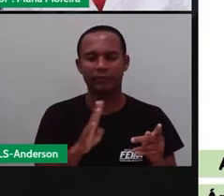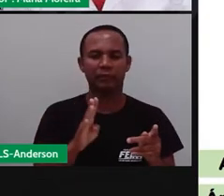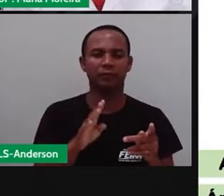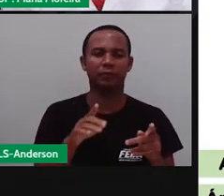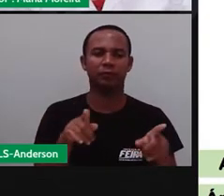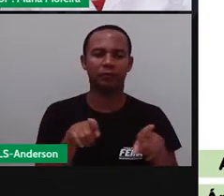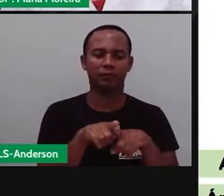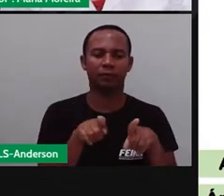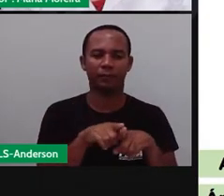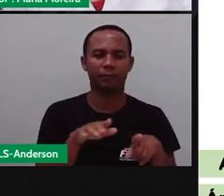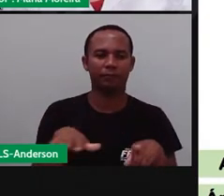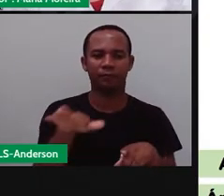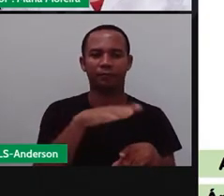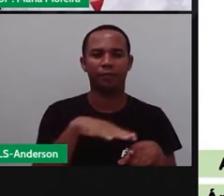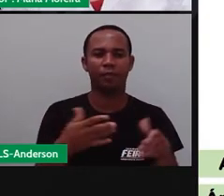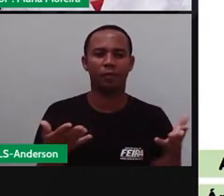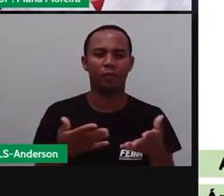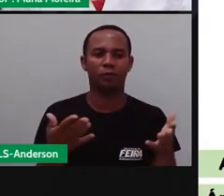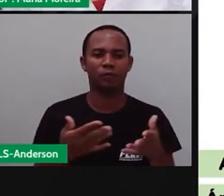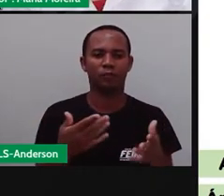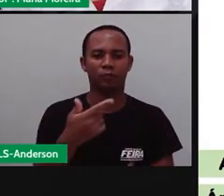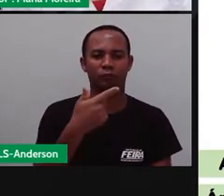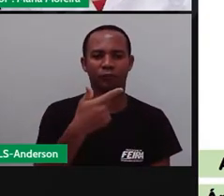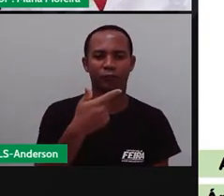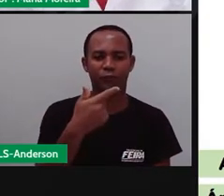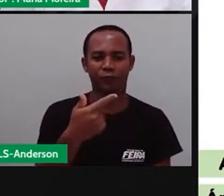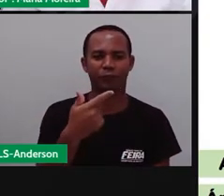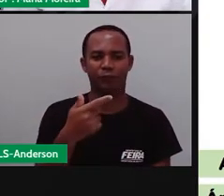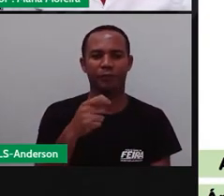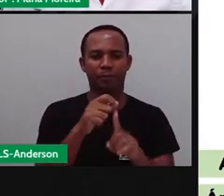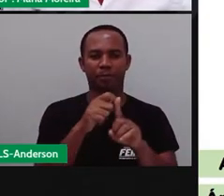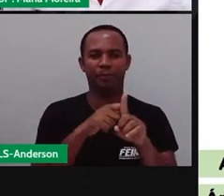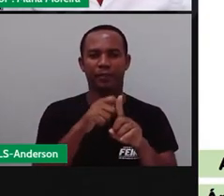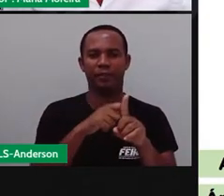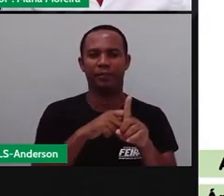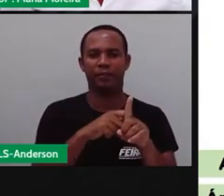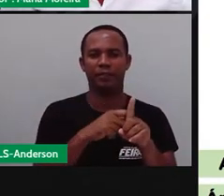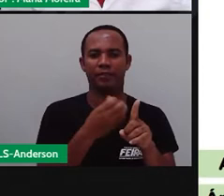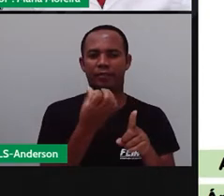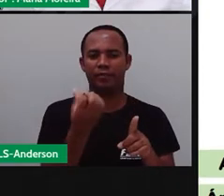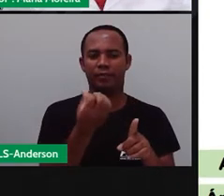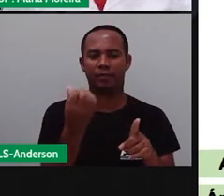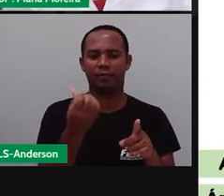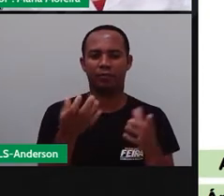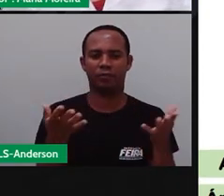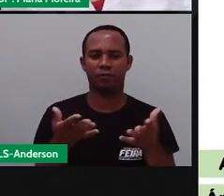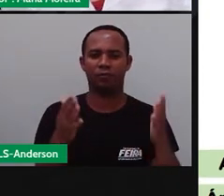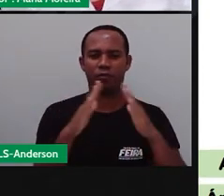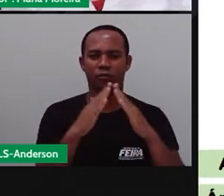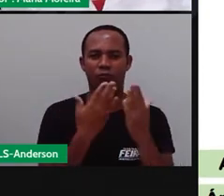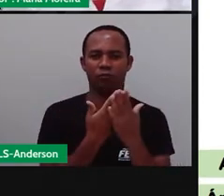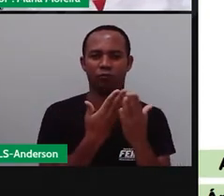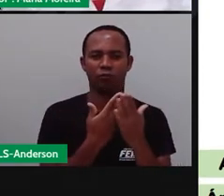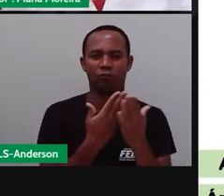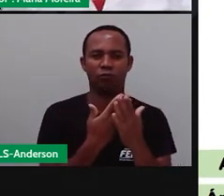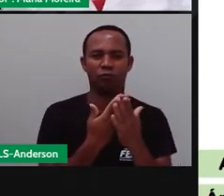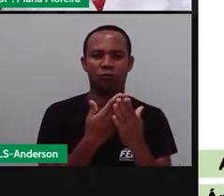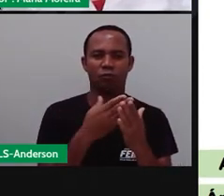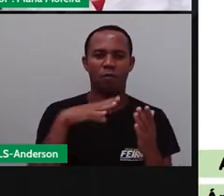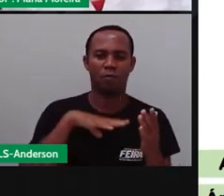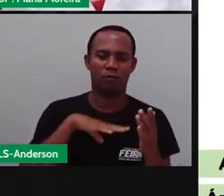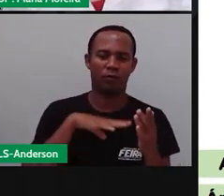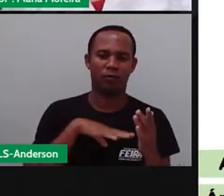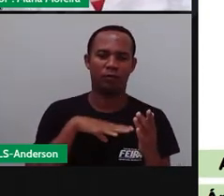Aula 100, hoje, dia 22 do mês 6, e nossa aula de linguagens. Pro Maria